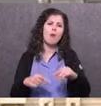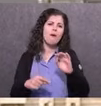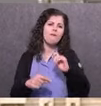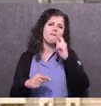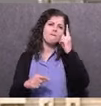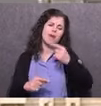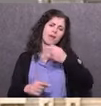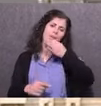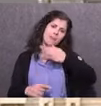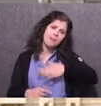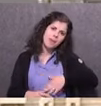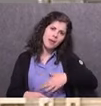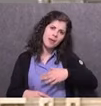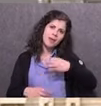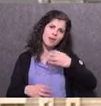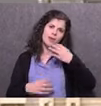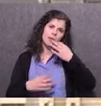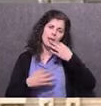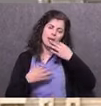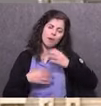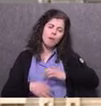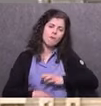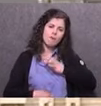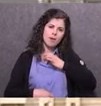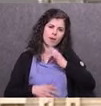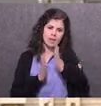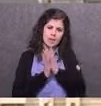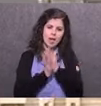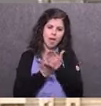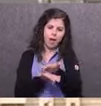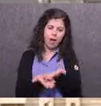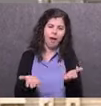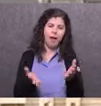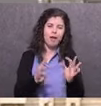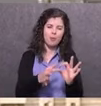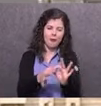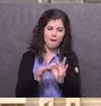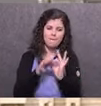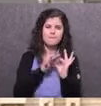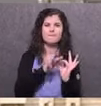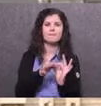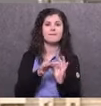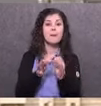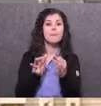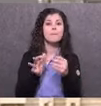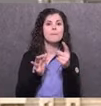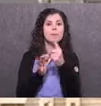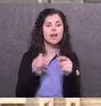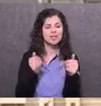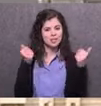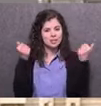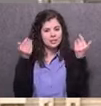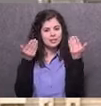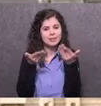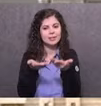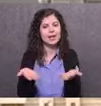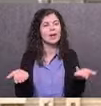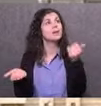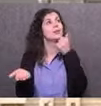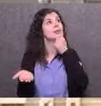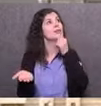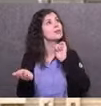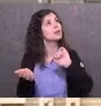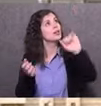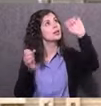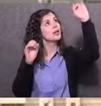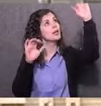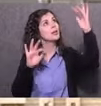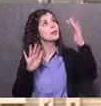de toda a vossa Igreja, e dai-lhe a união e a paz segundo a vossa vontade,